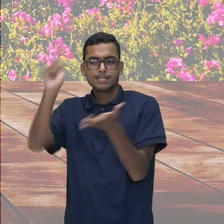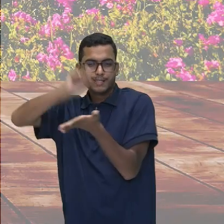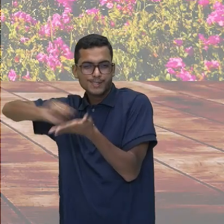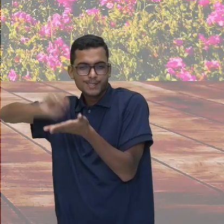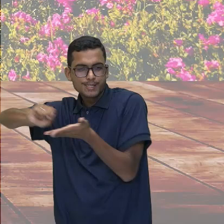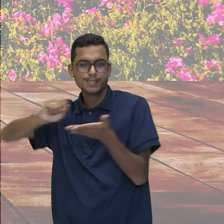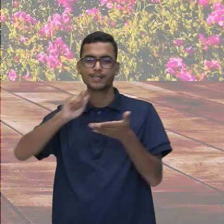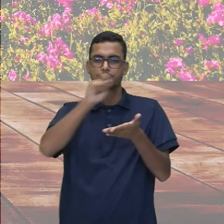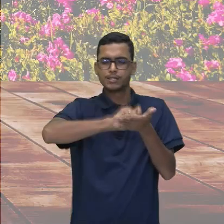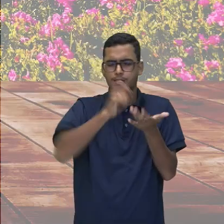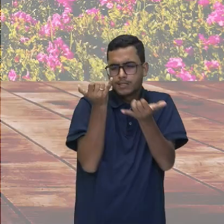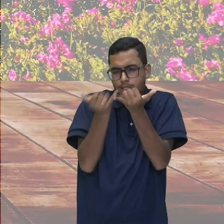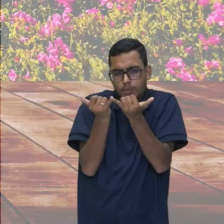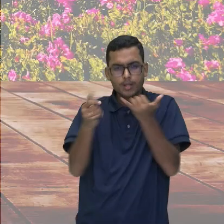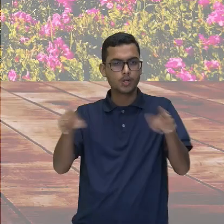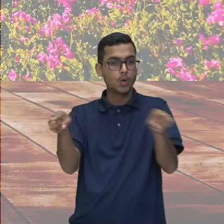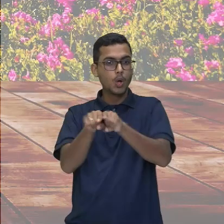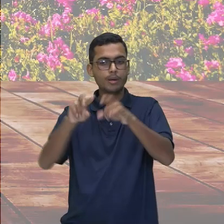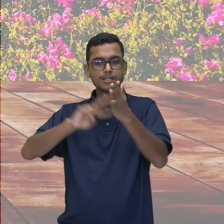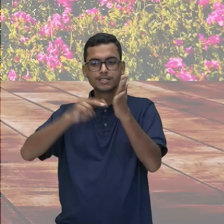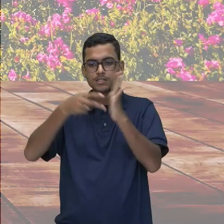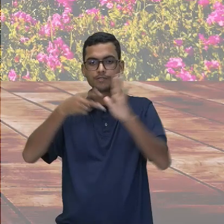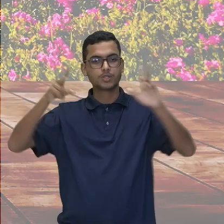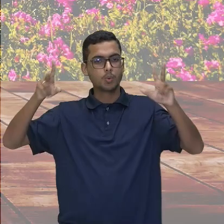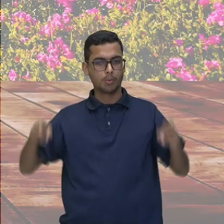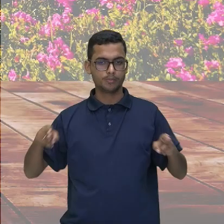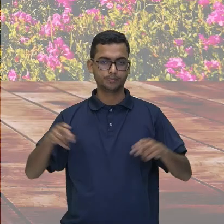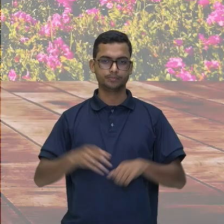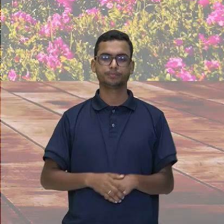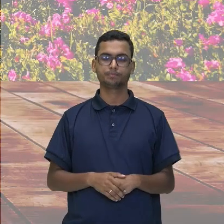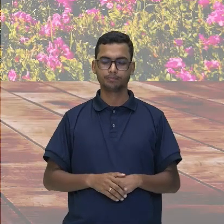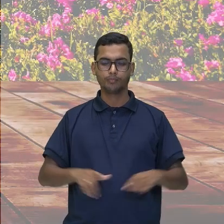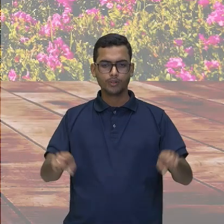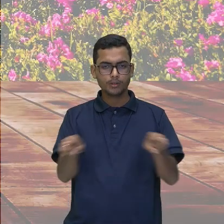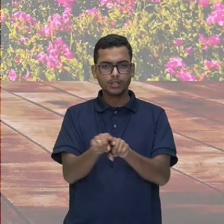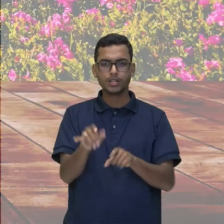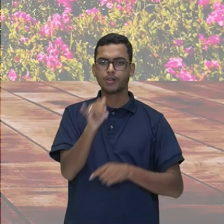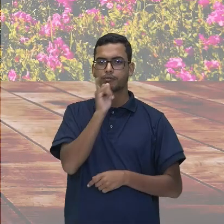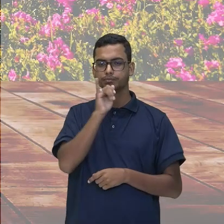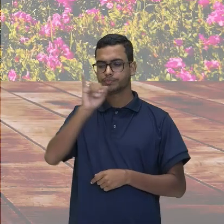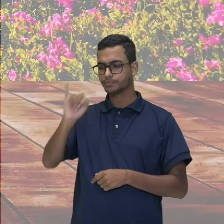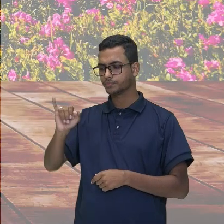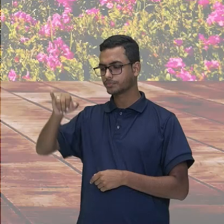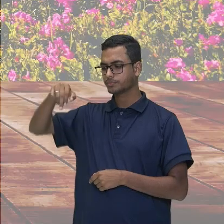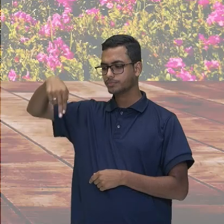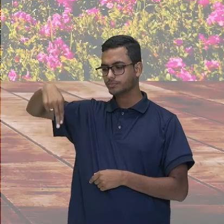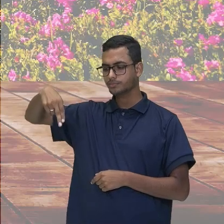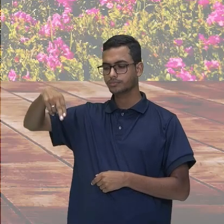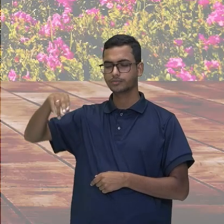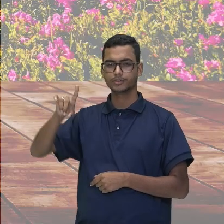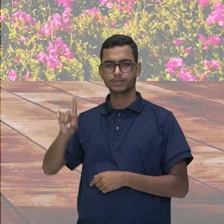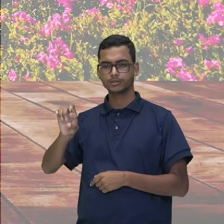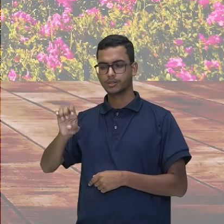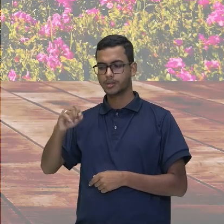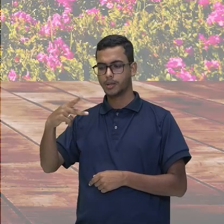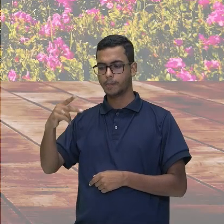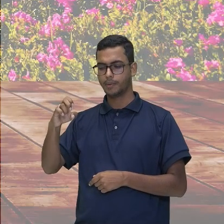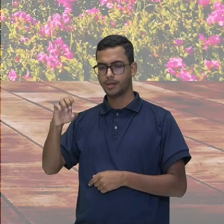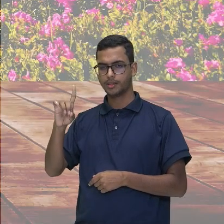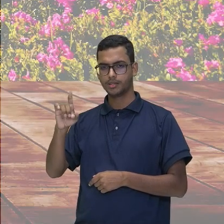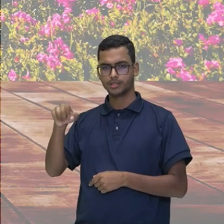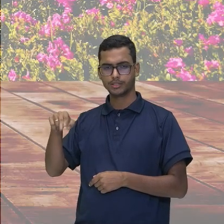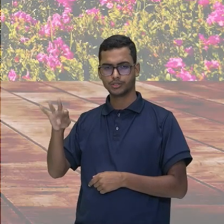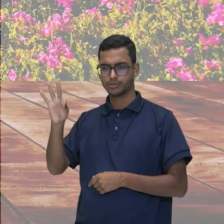mesmo significado em português. Como, por exemplo, a palavra independent, né? Independent,